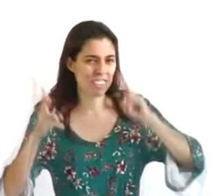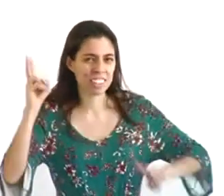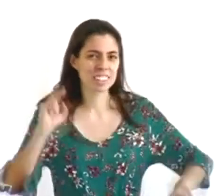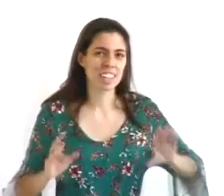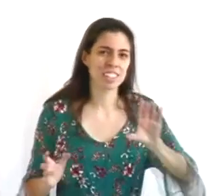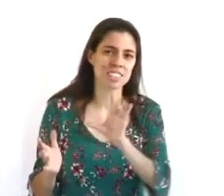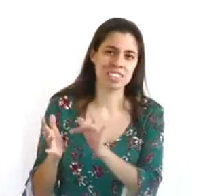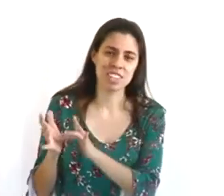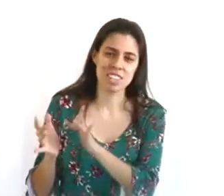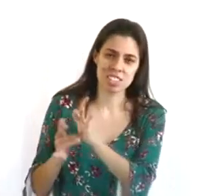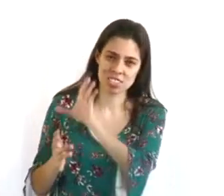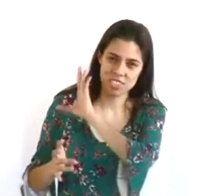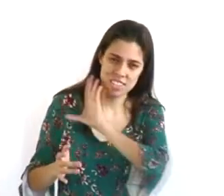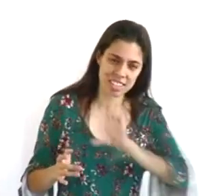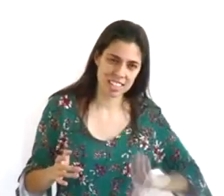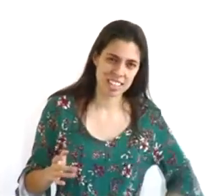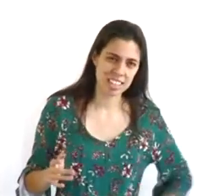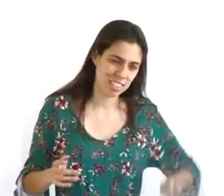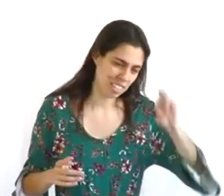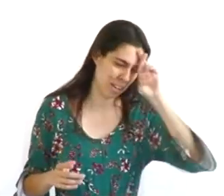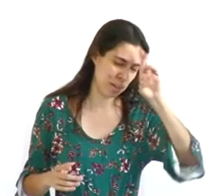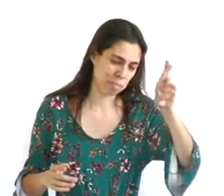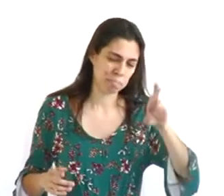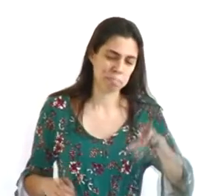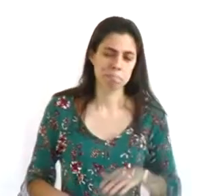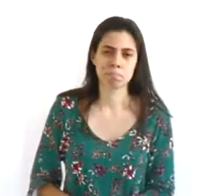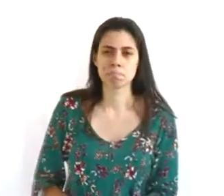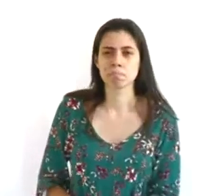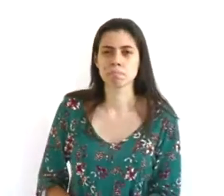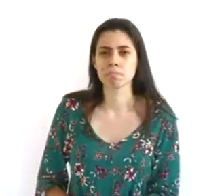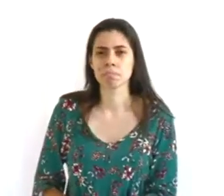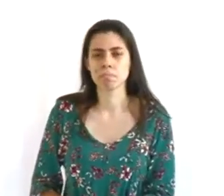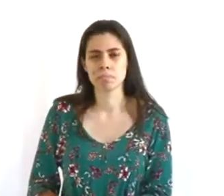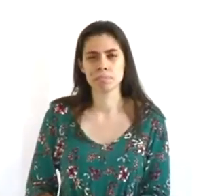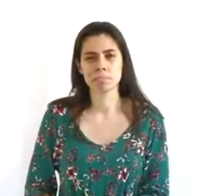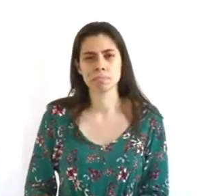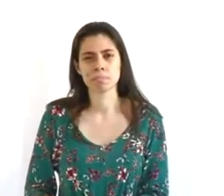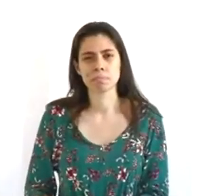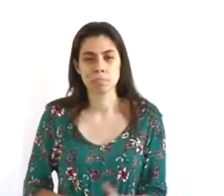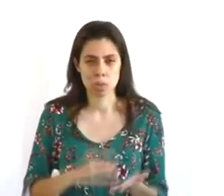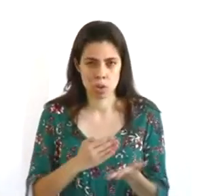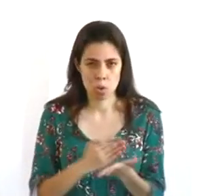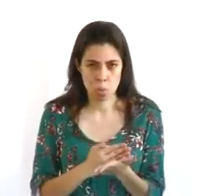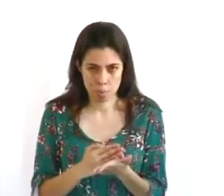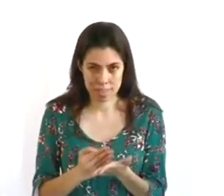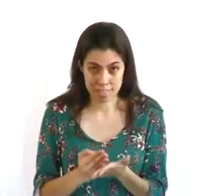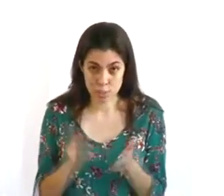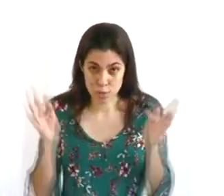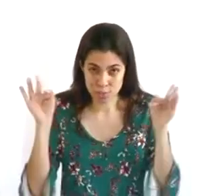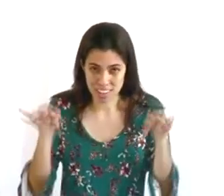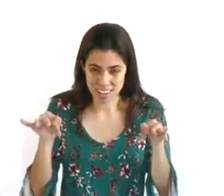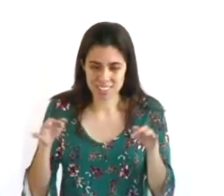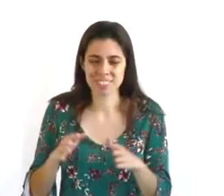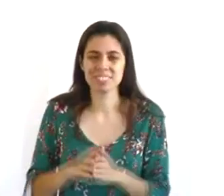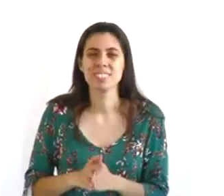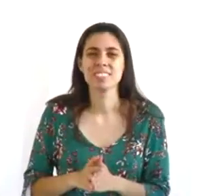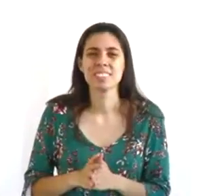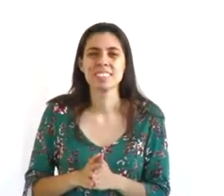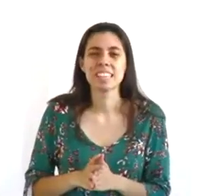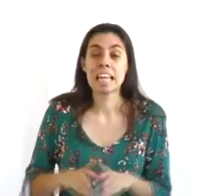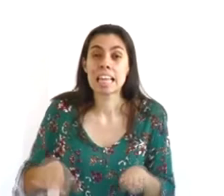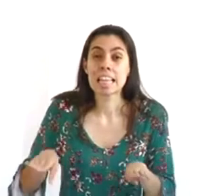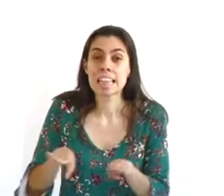Jesus, o Senhor. Mas, queridos, já caminhando aqui para os últimos versos, nós devemos render graças ao Senhor, porque Ele